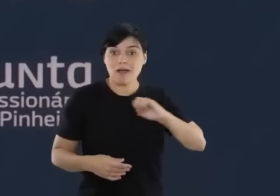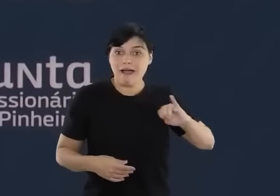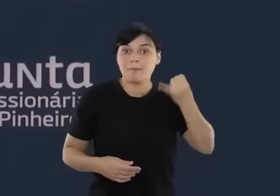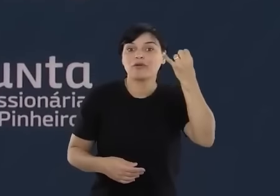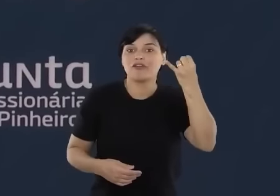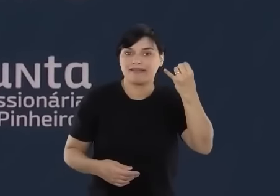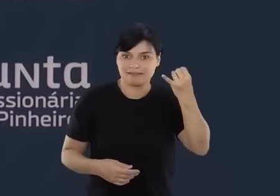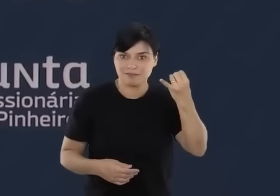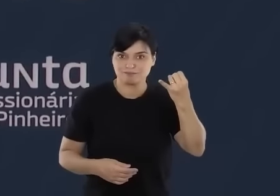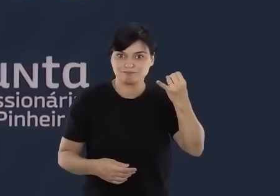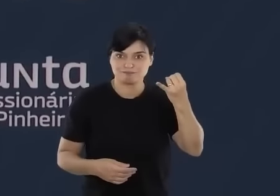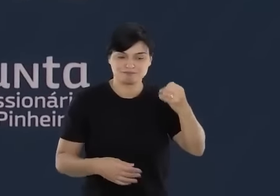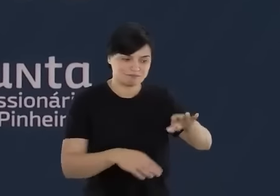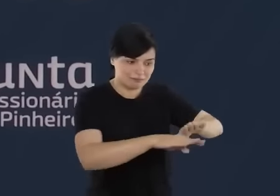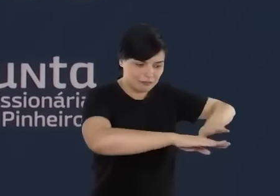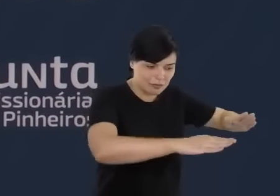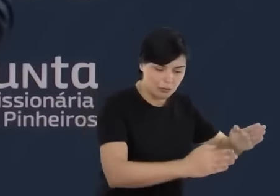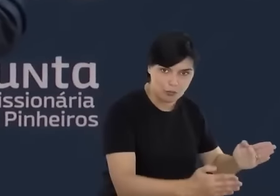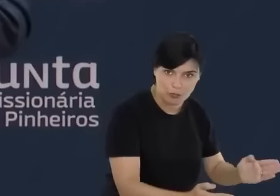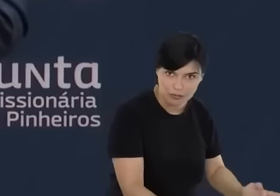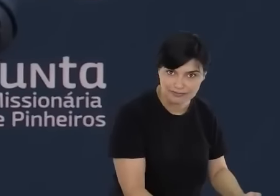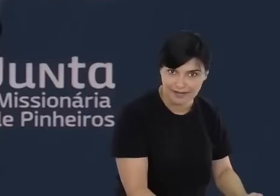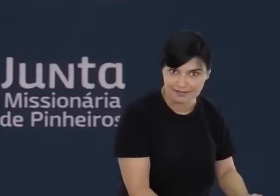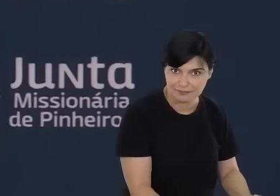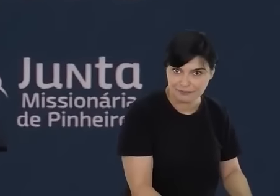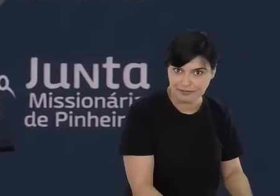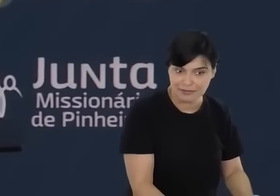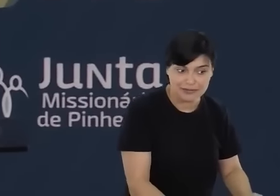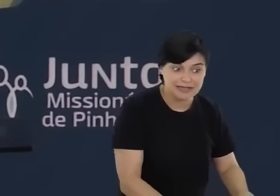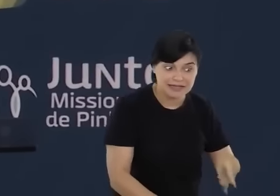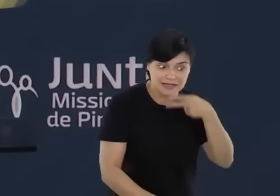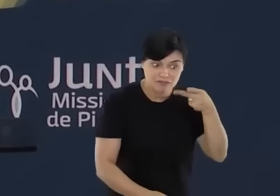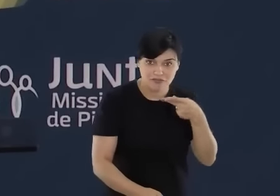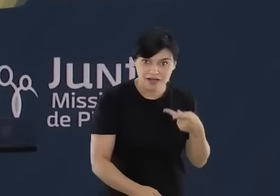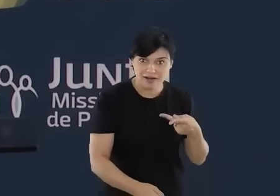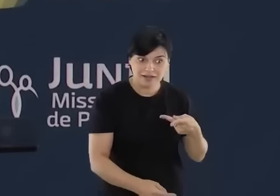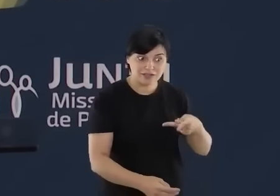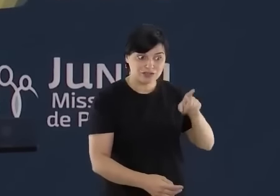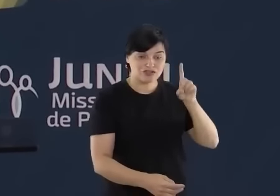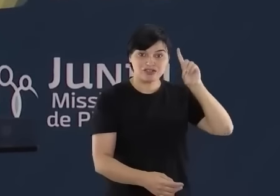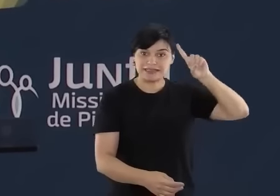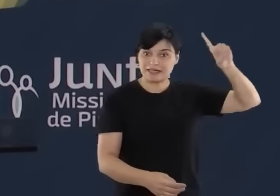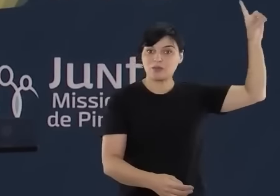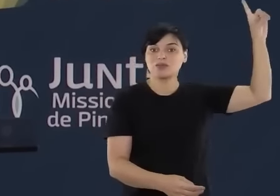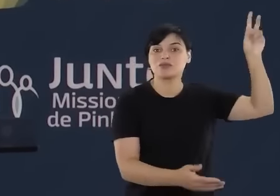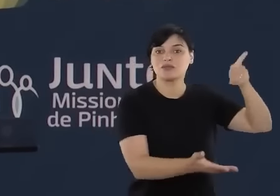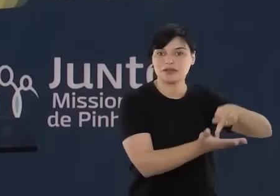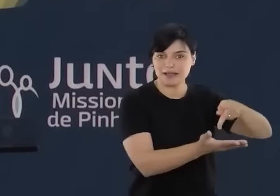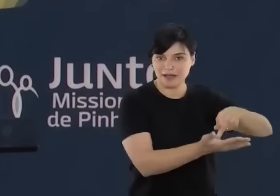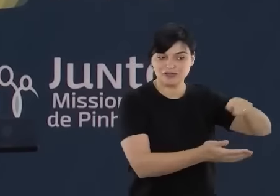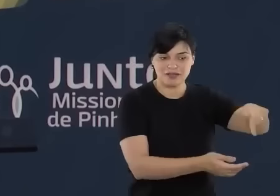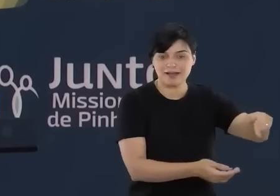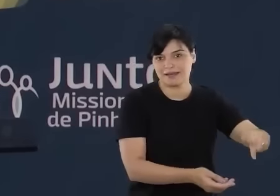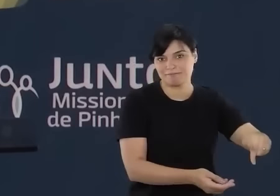gratidão primeiro lugar veja comigo o Versículo 24 é o Deus que fez o mundo e tudo o que nele existe